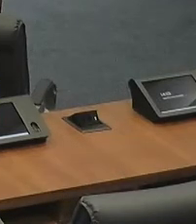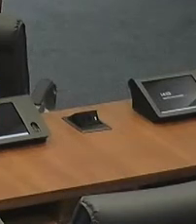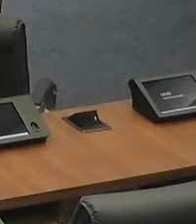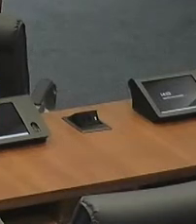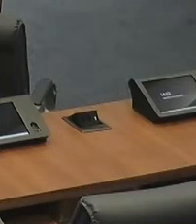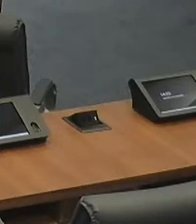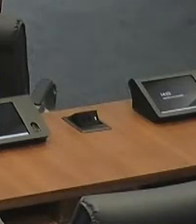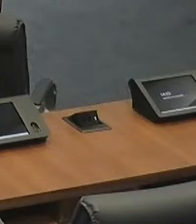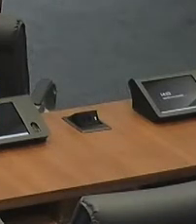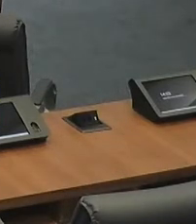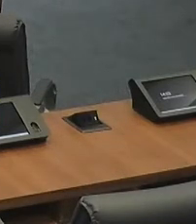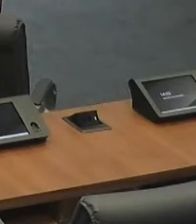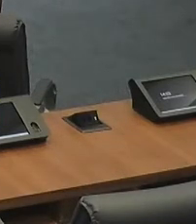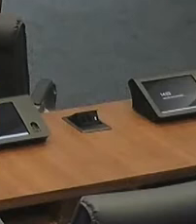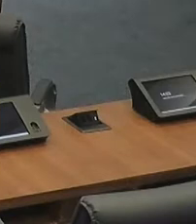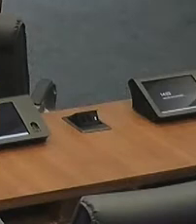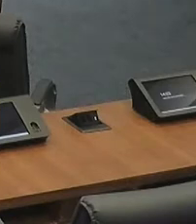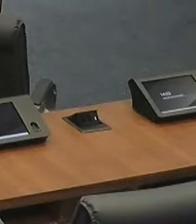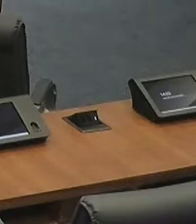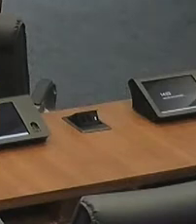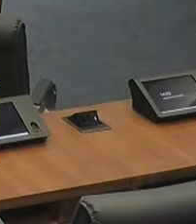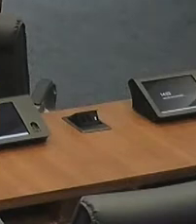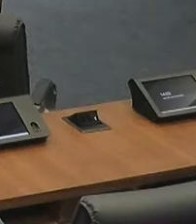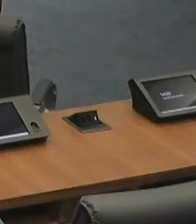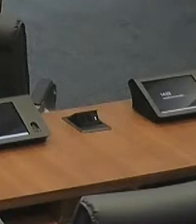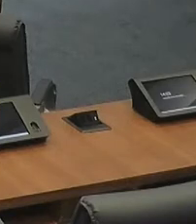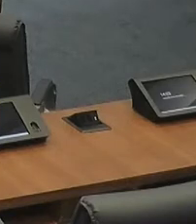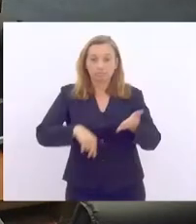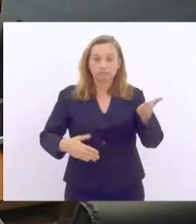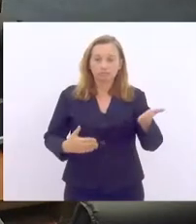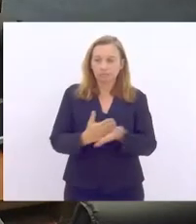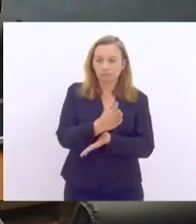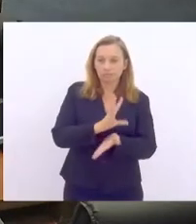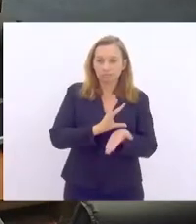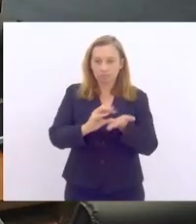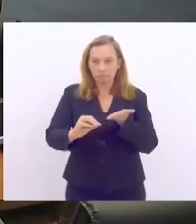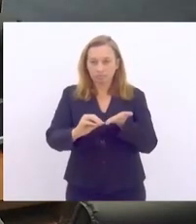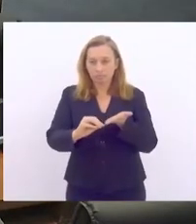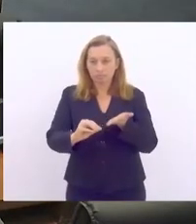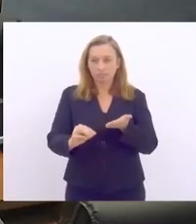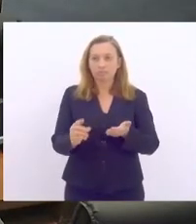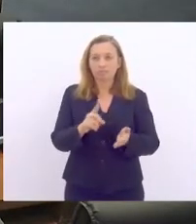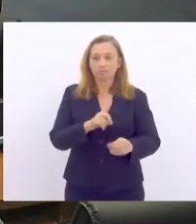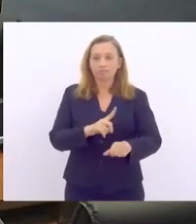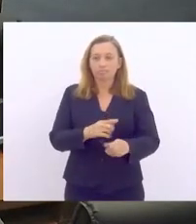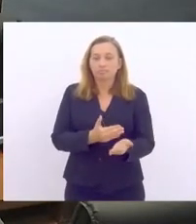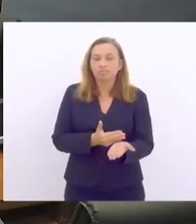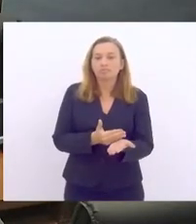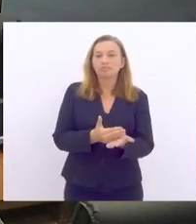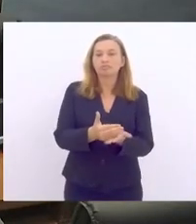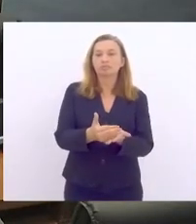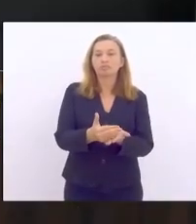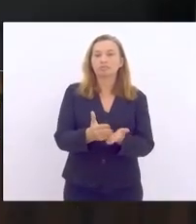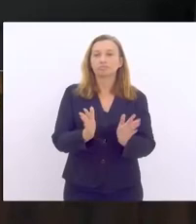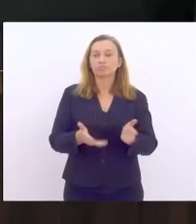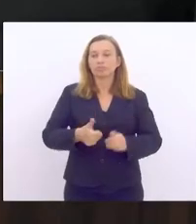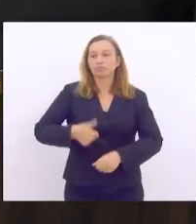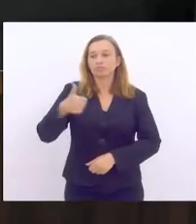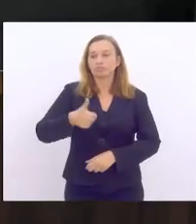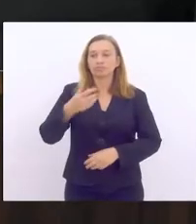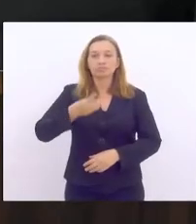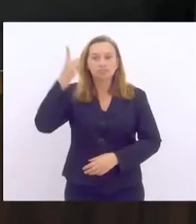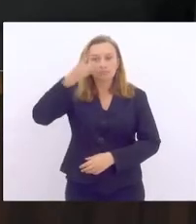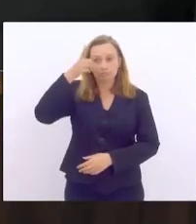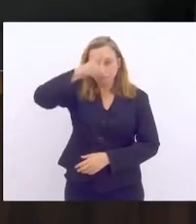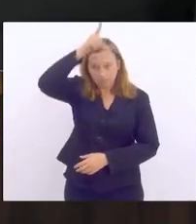15 horas e 35 minutos Líder aprovada ata Passa seus expediente Inicial primeiro orador escrito